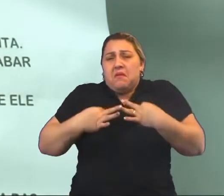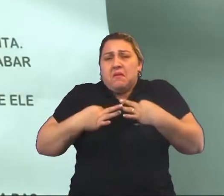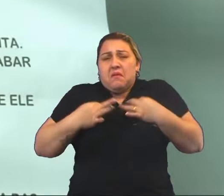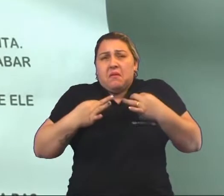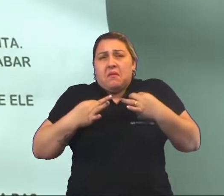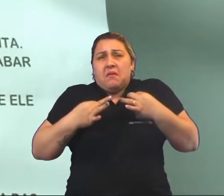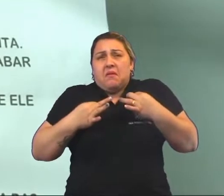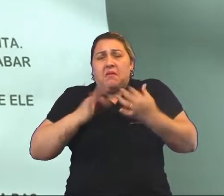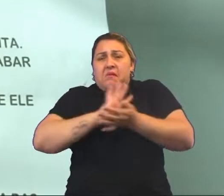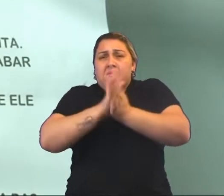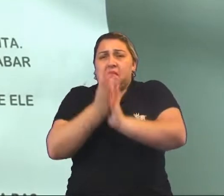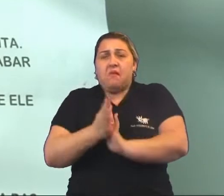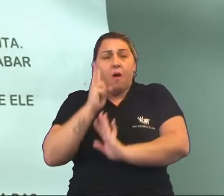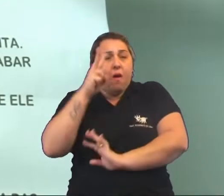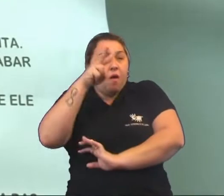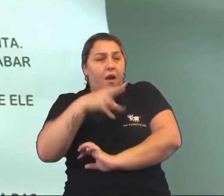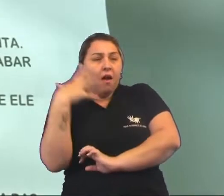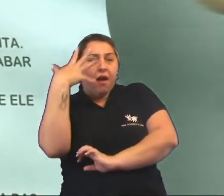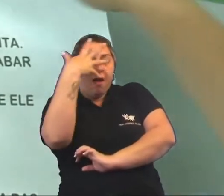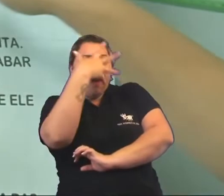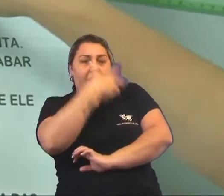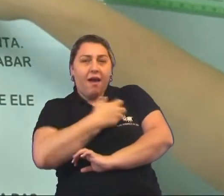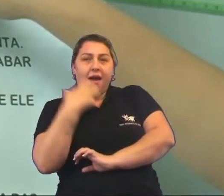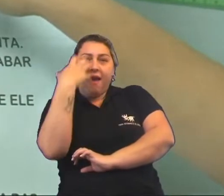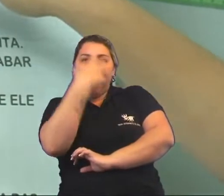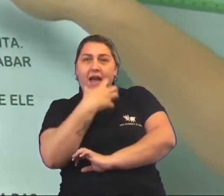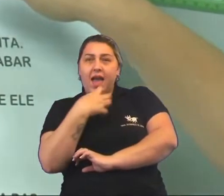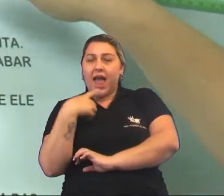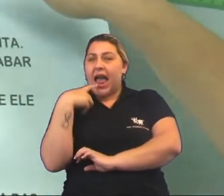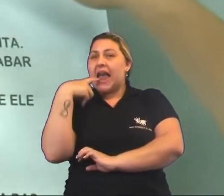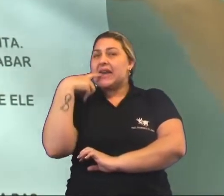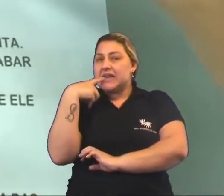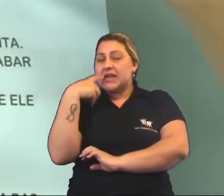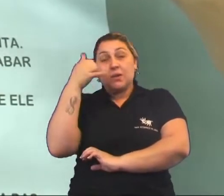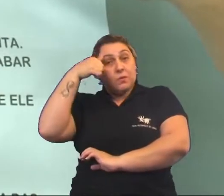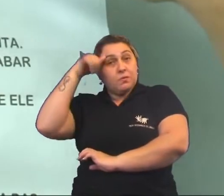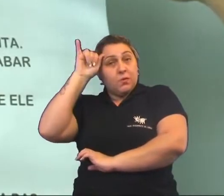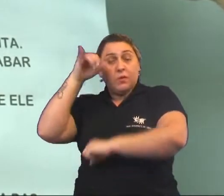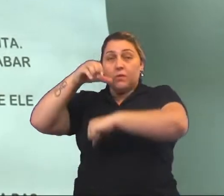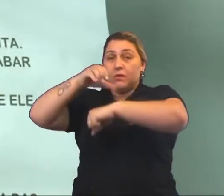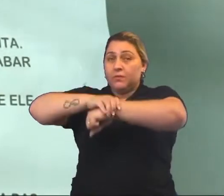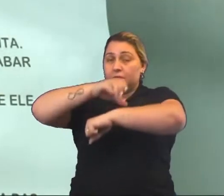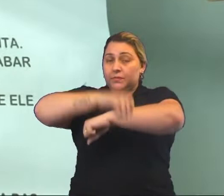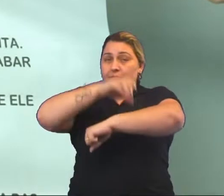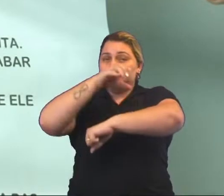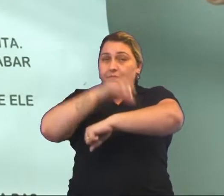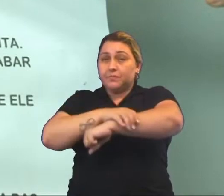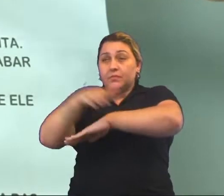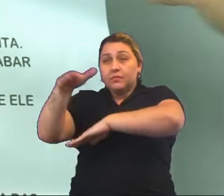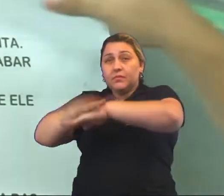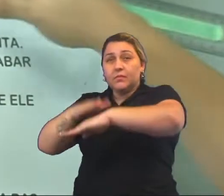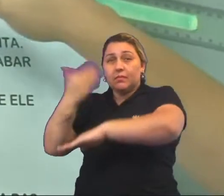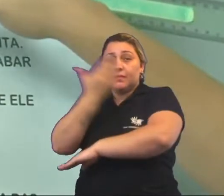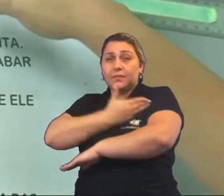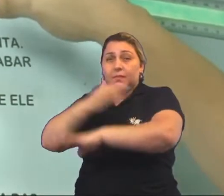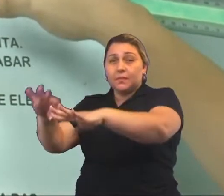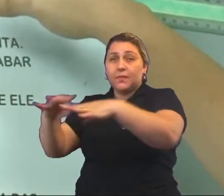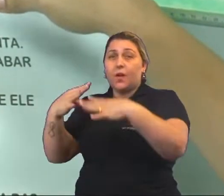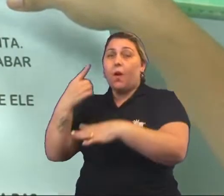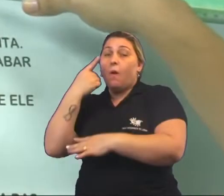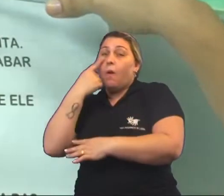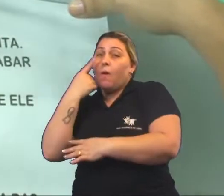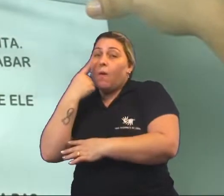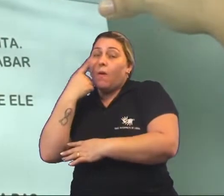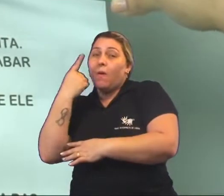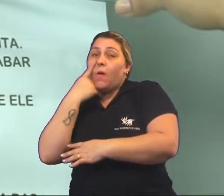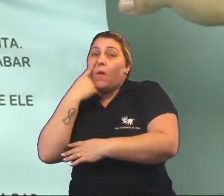e ficou maravilhado. Cheio de inveja daquele boi, o sapo chamou os amigos.